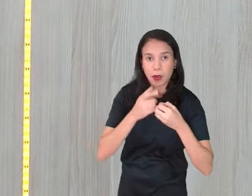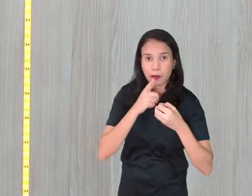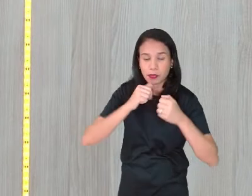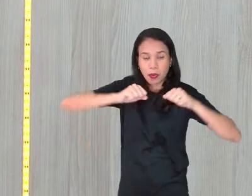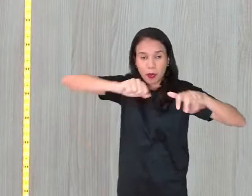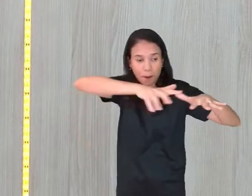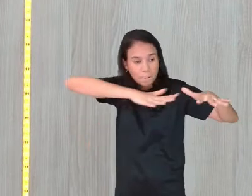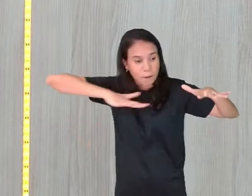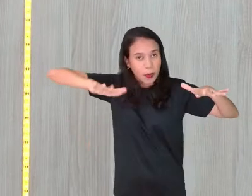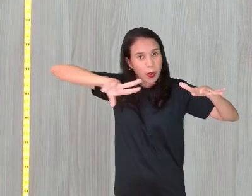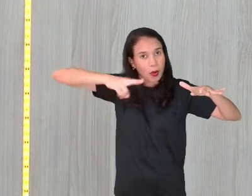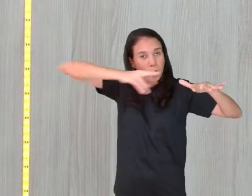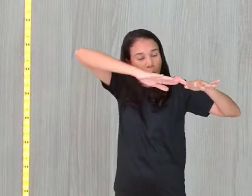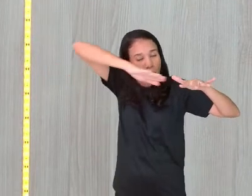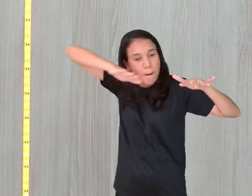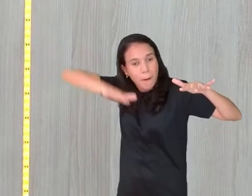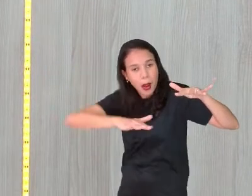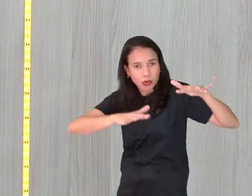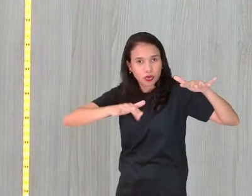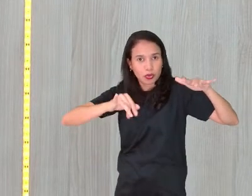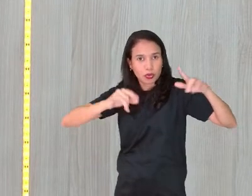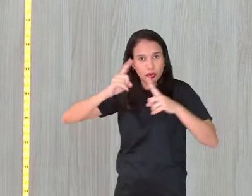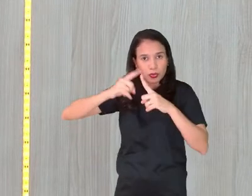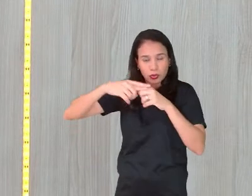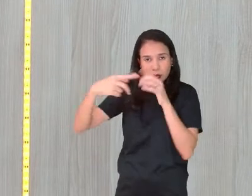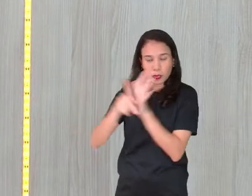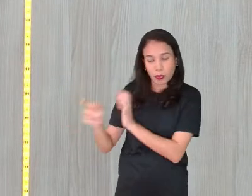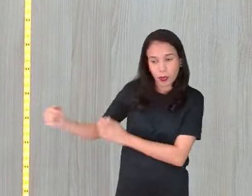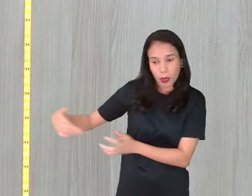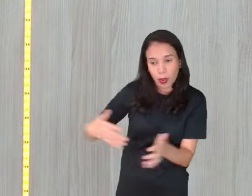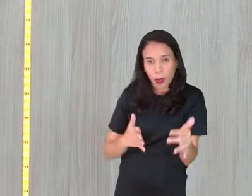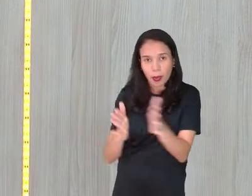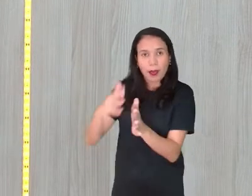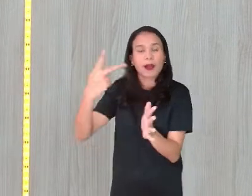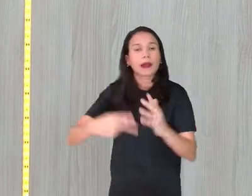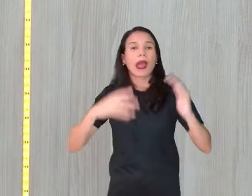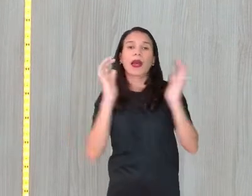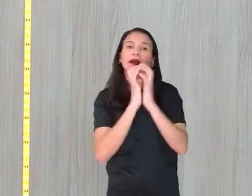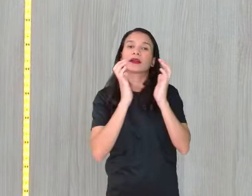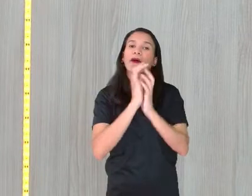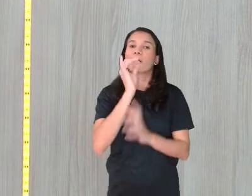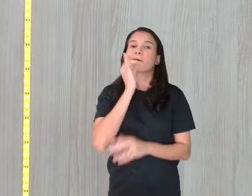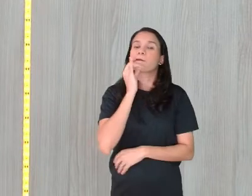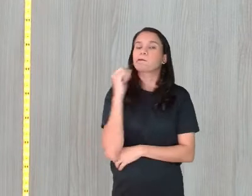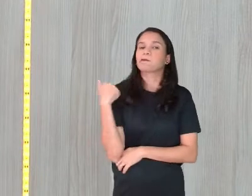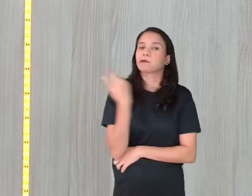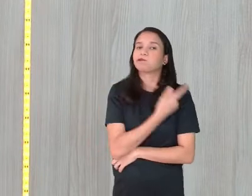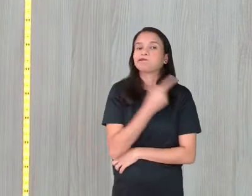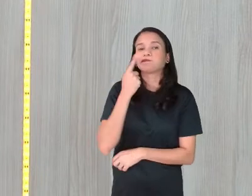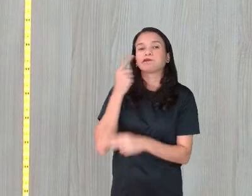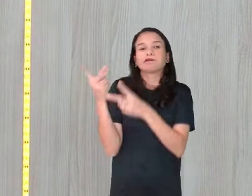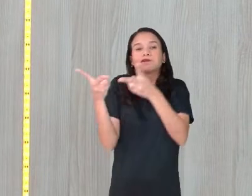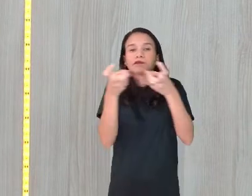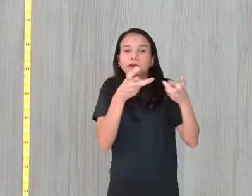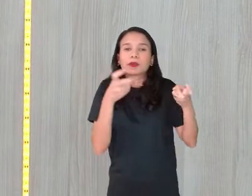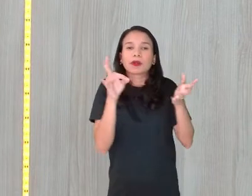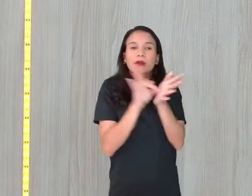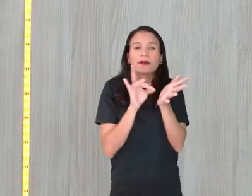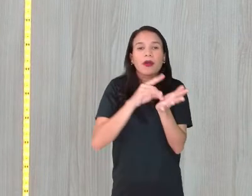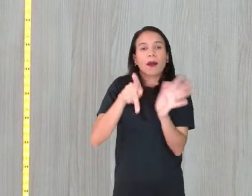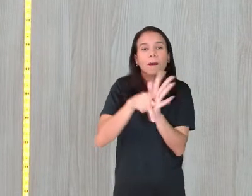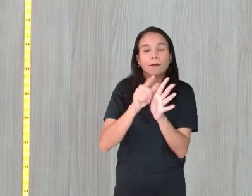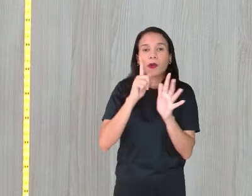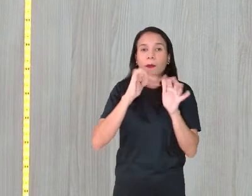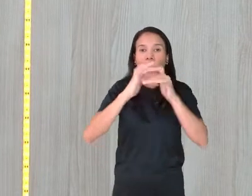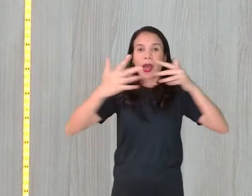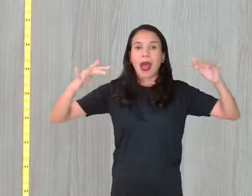plano ou abaixo do nível do rio, aqui em Recife, por exemplo, a gente tem abaixo do nível